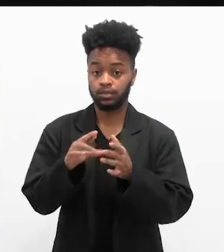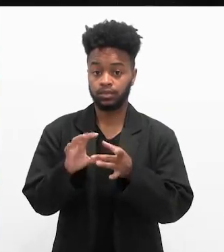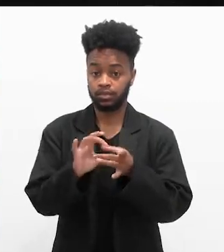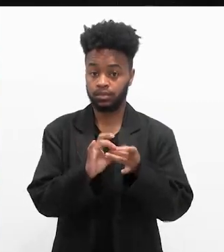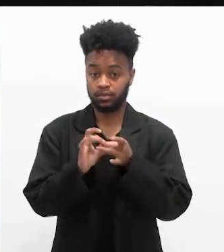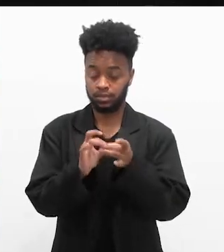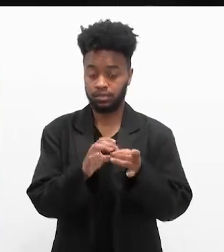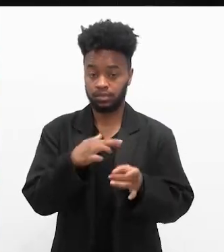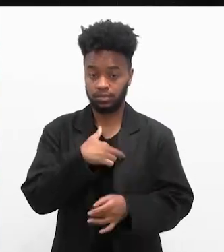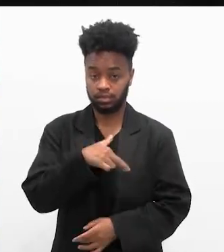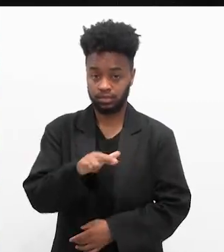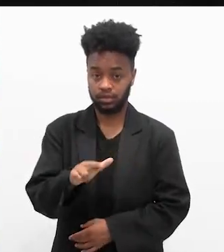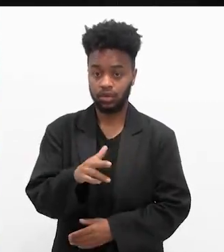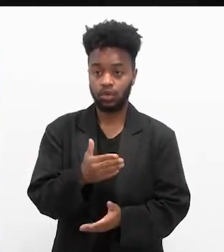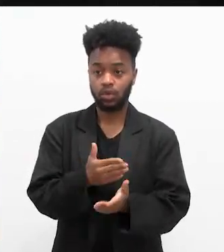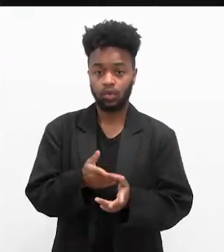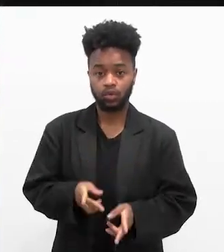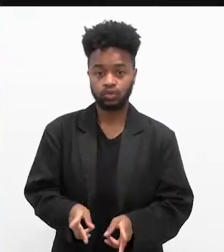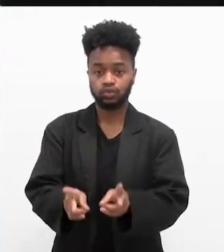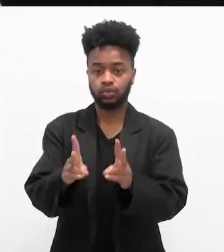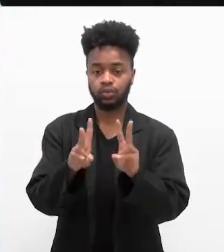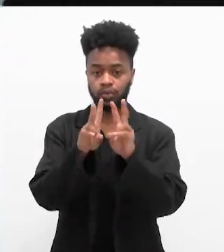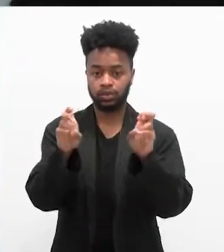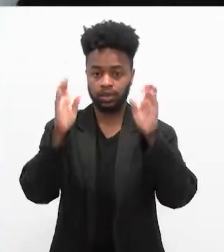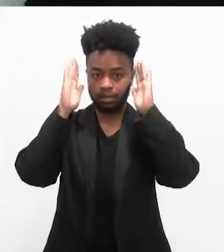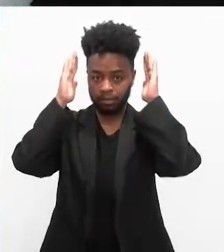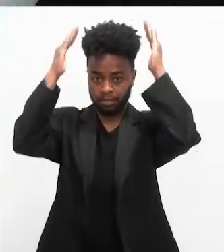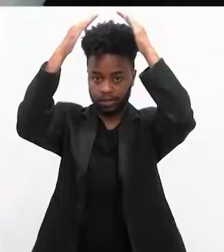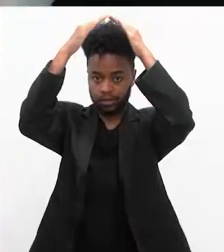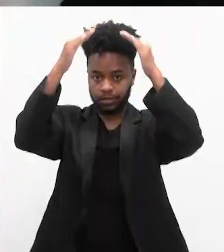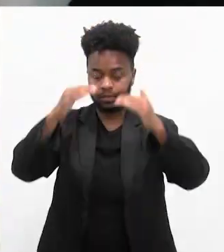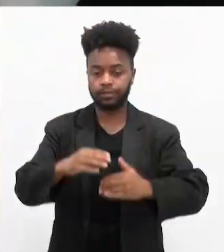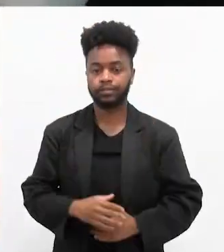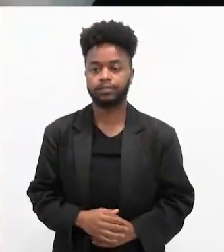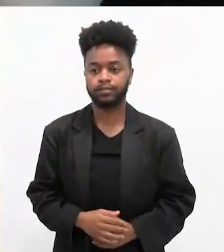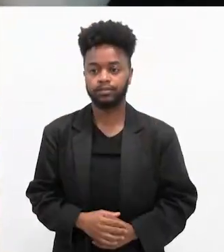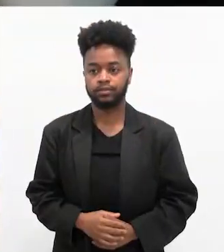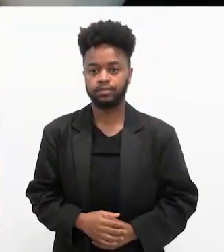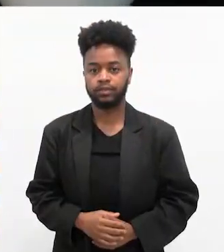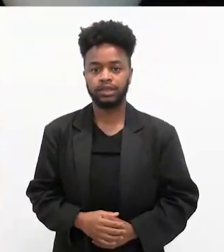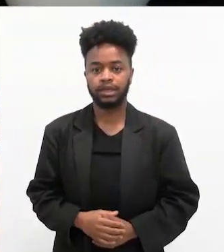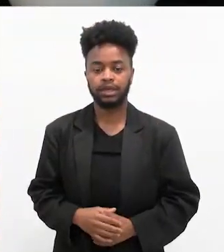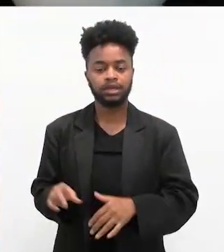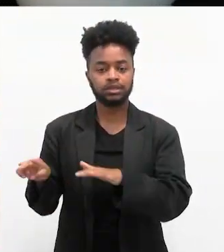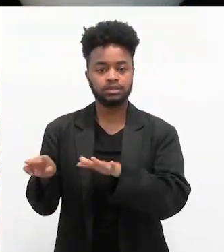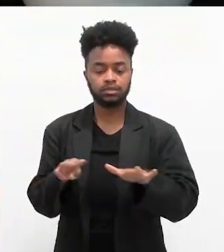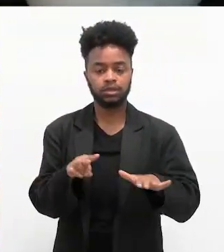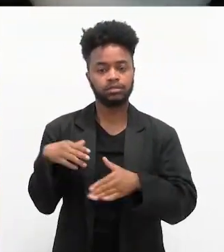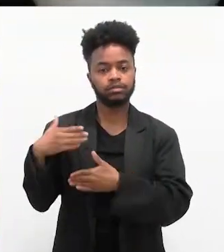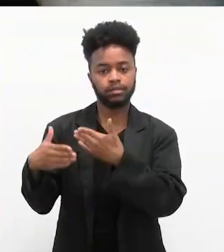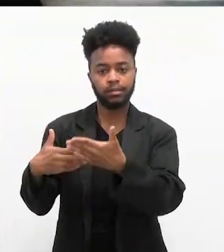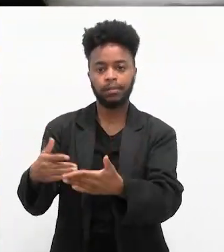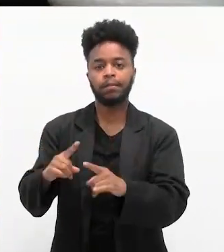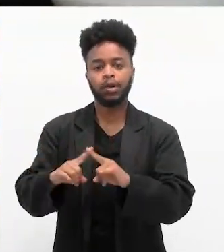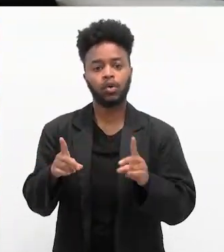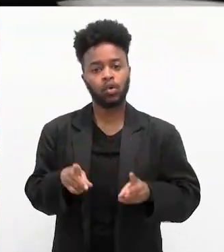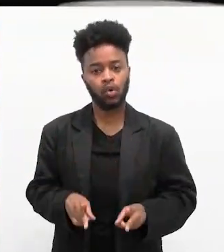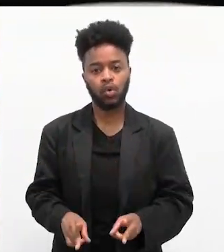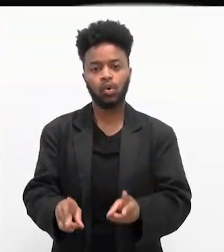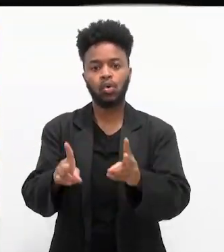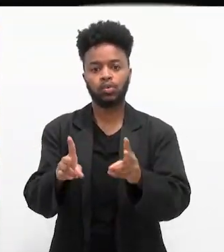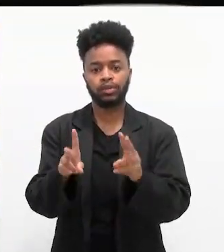programa Religare continua dentro do papado. Semanas estão se passando e esse